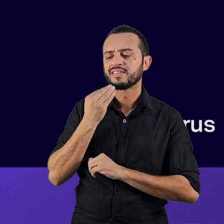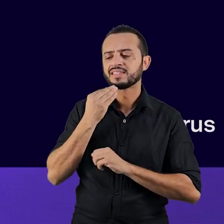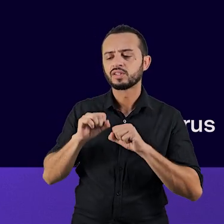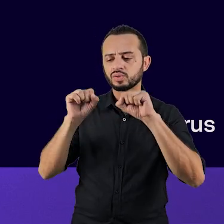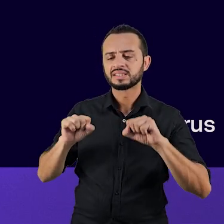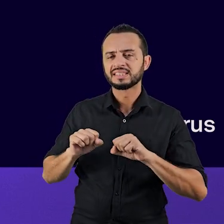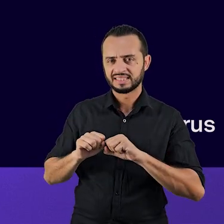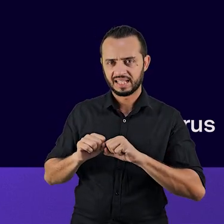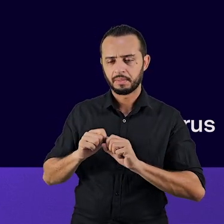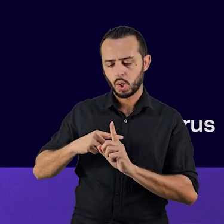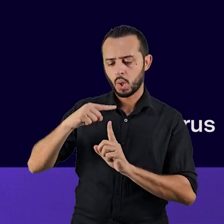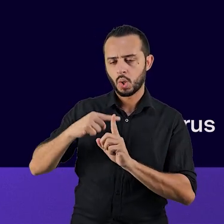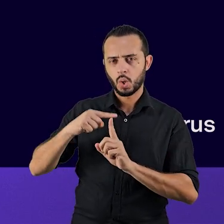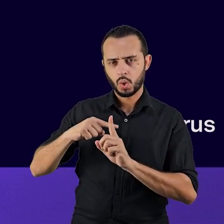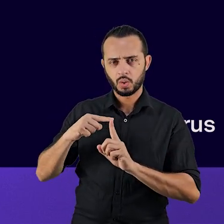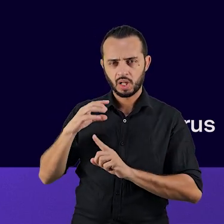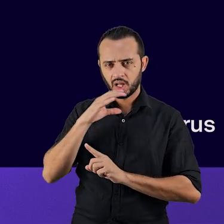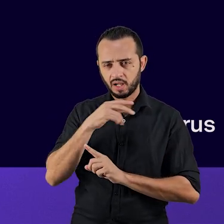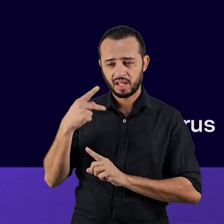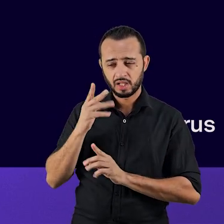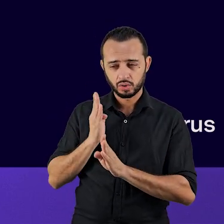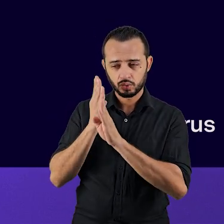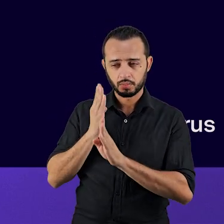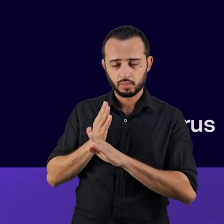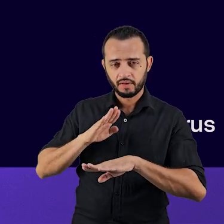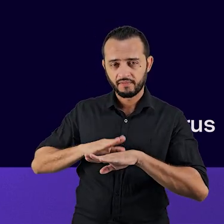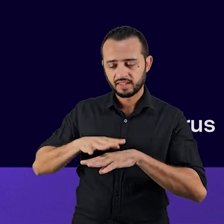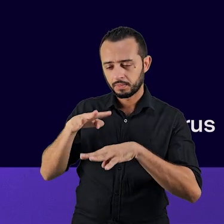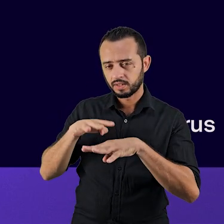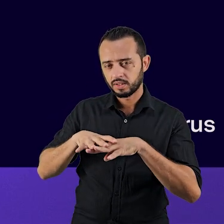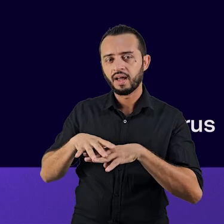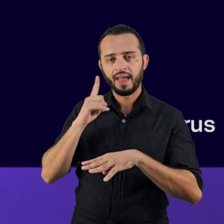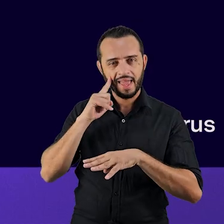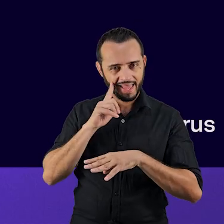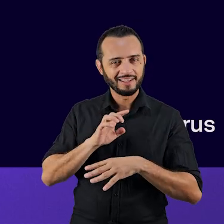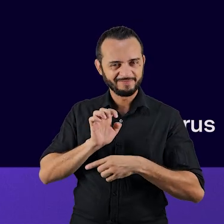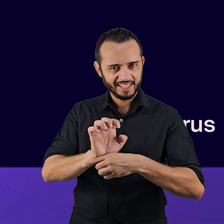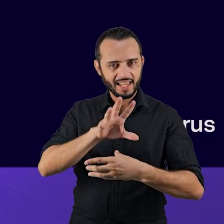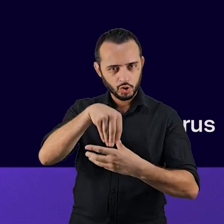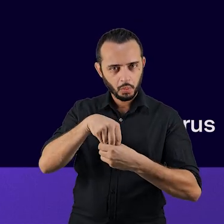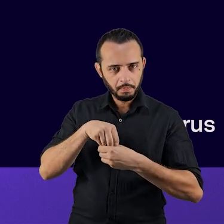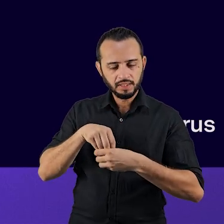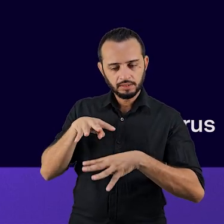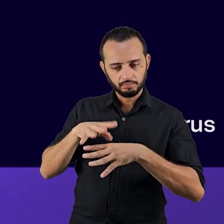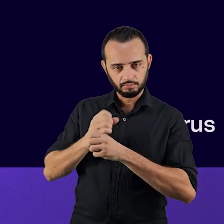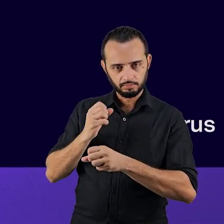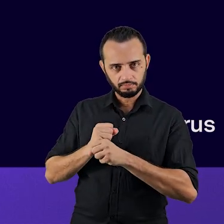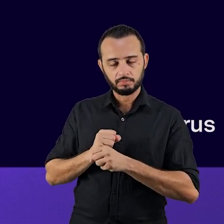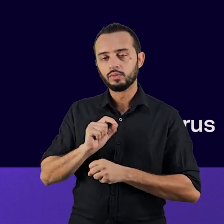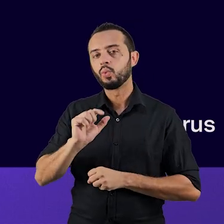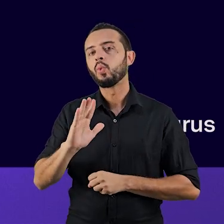sistemas térmicos, e eles descobriram que eles faziam uma conta, tá? Era a entropia que eles estavam calculando, que